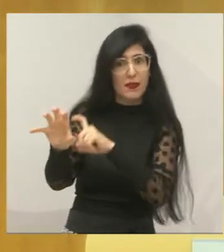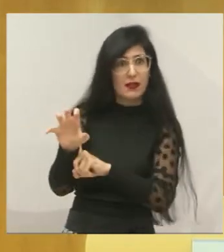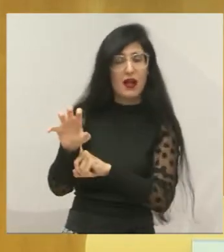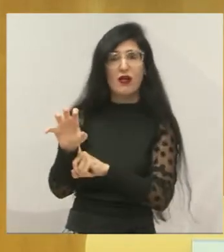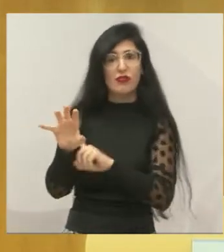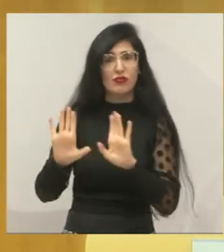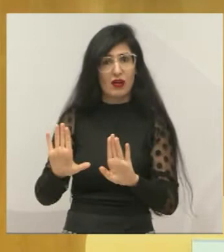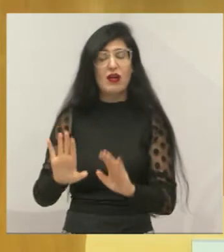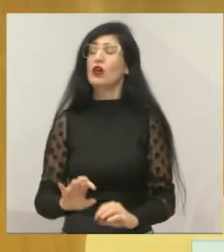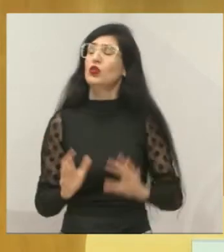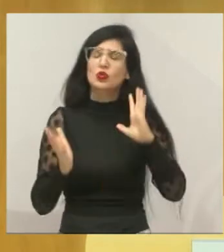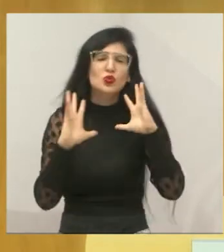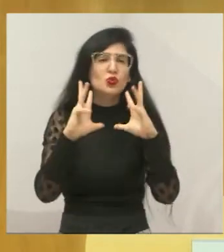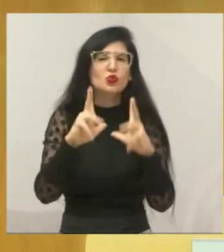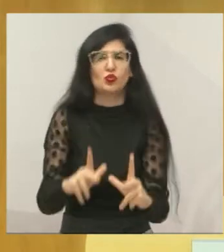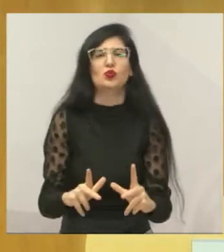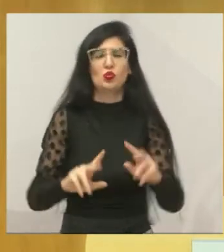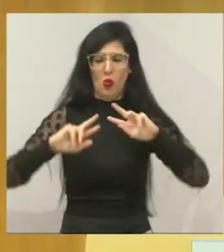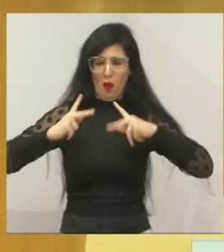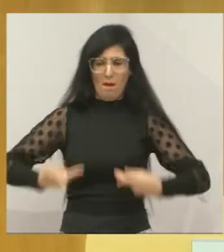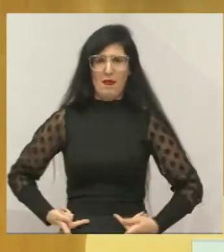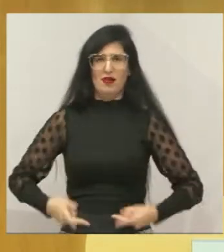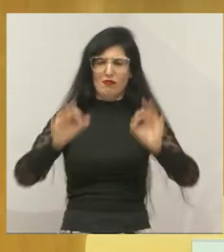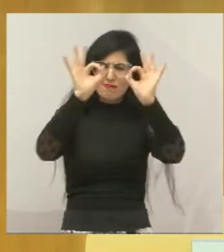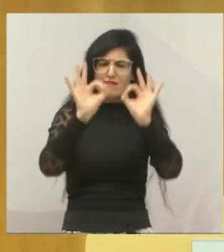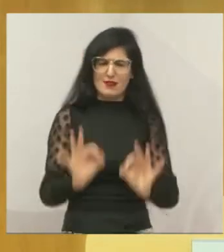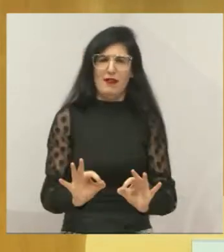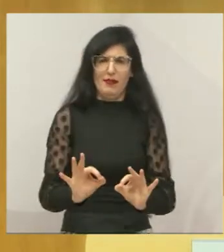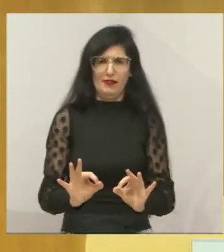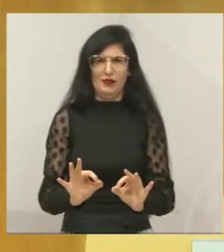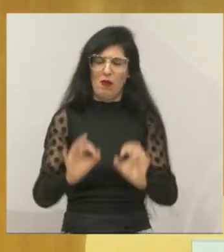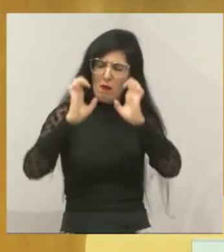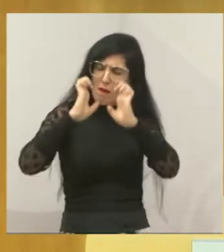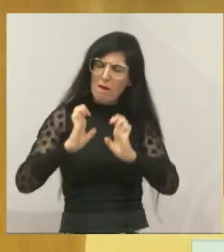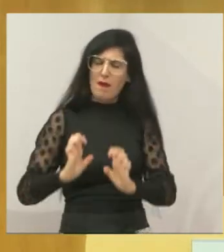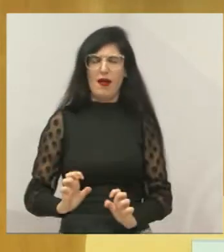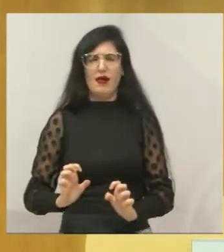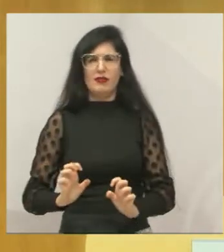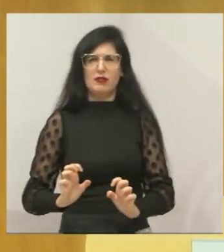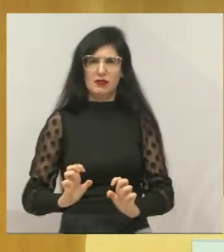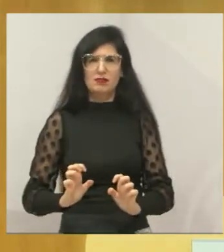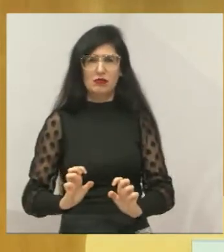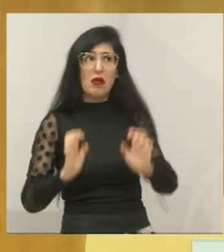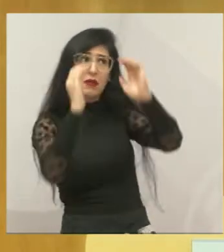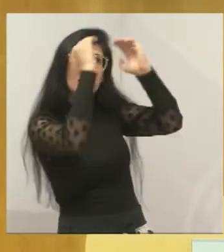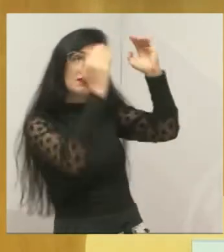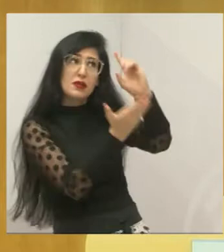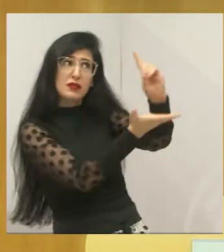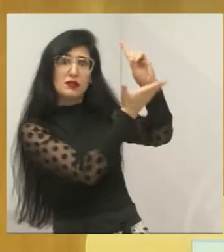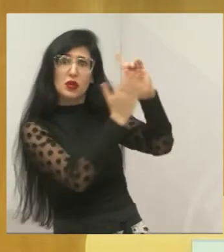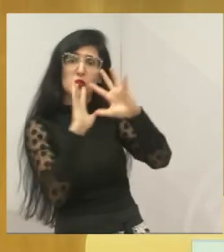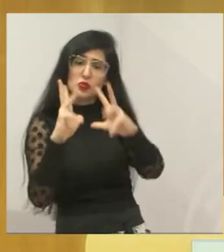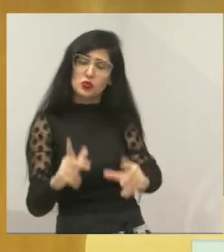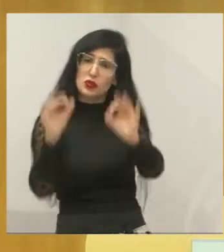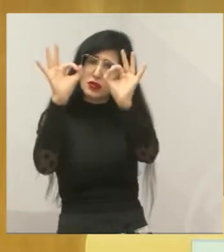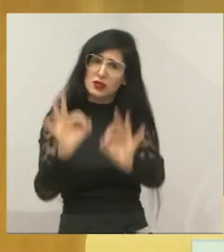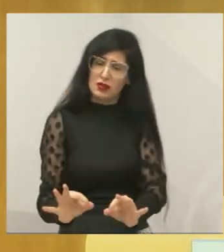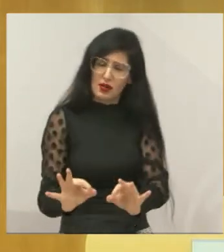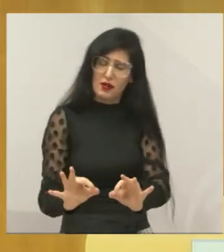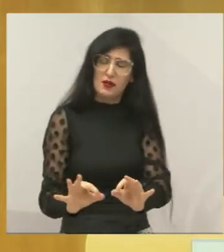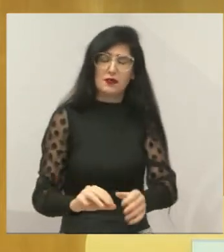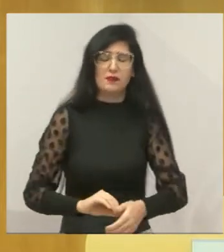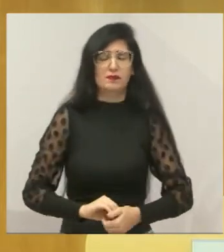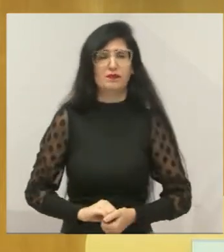murcha. Tudo o que faz prosperará. Não são assim os maus, que são como a poeira